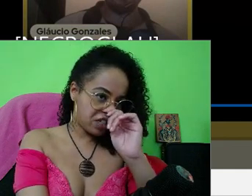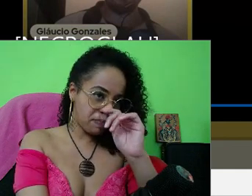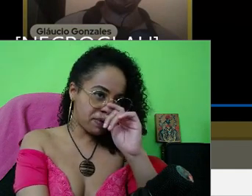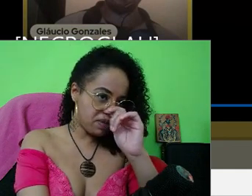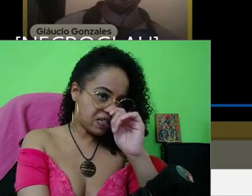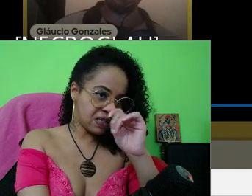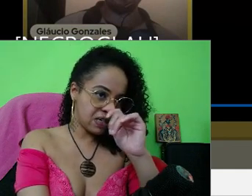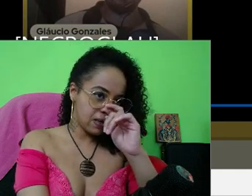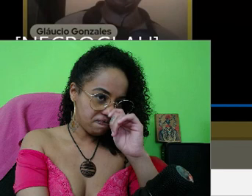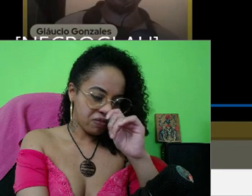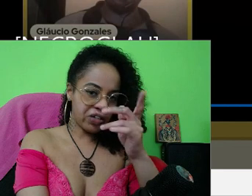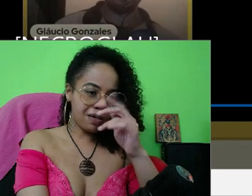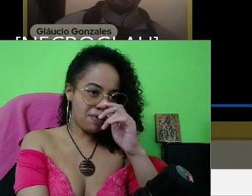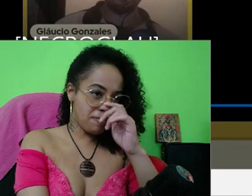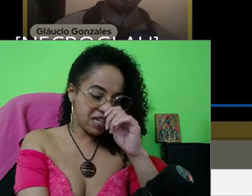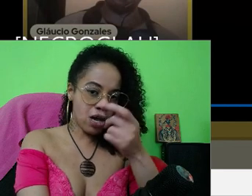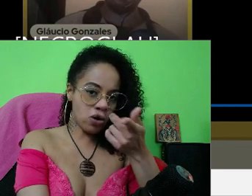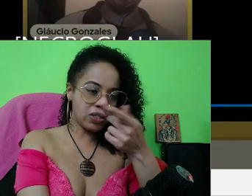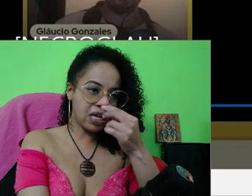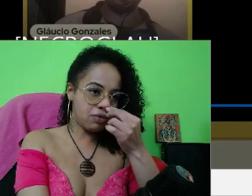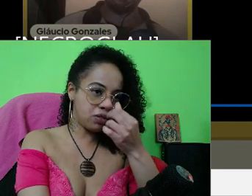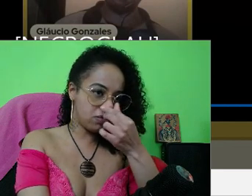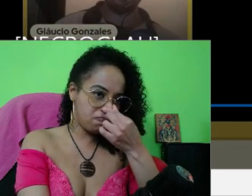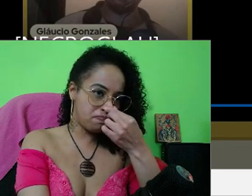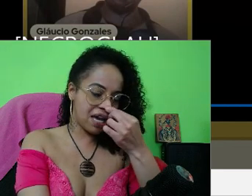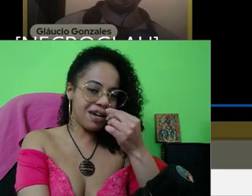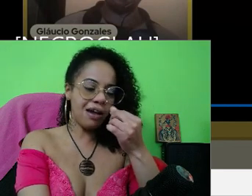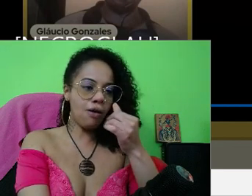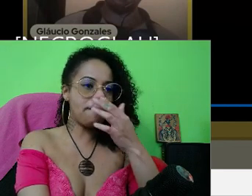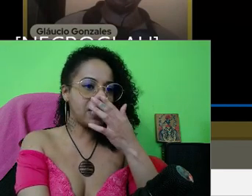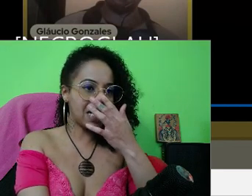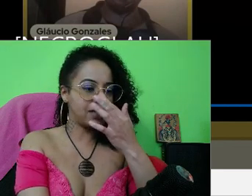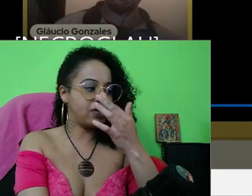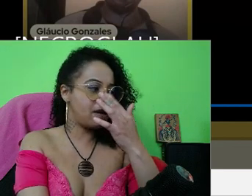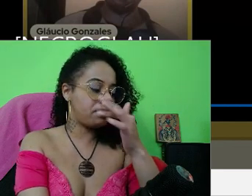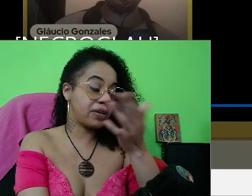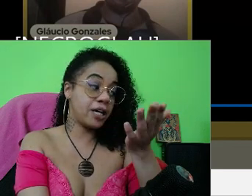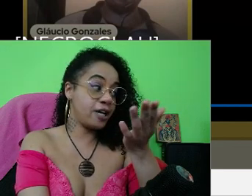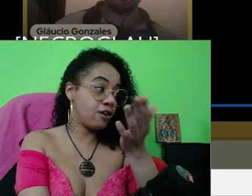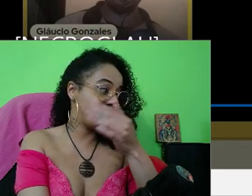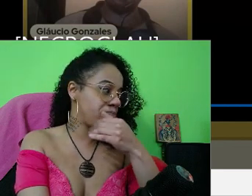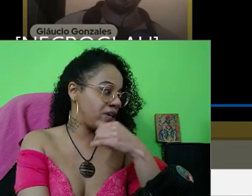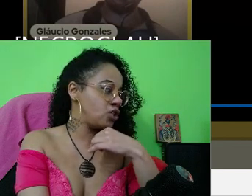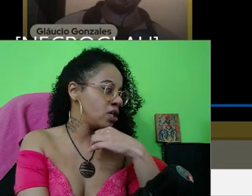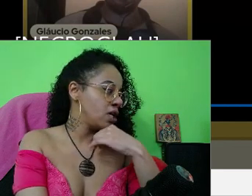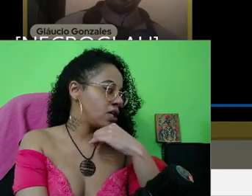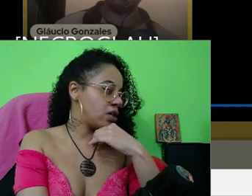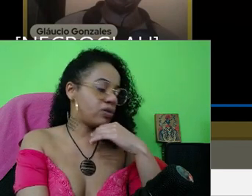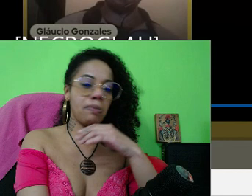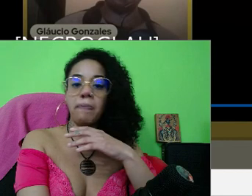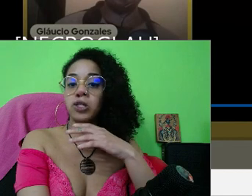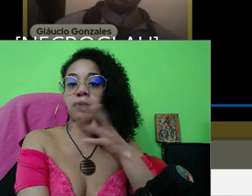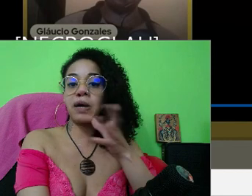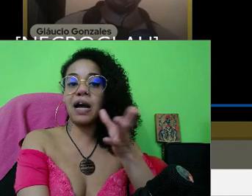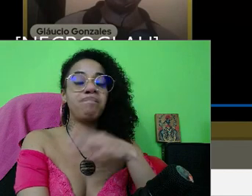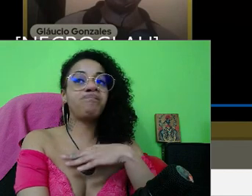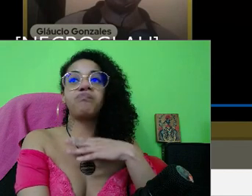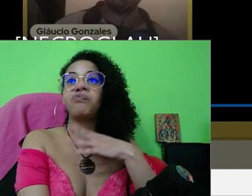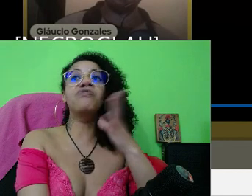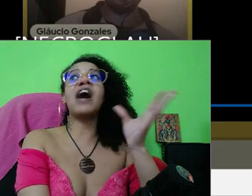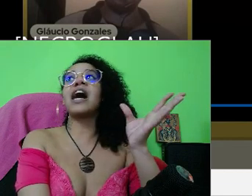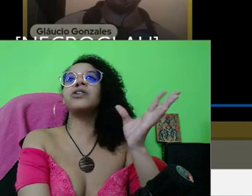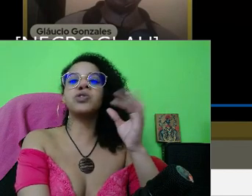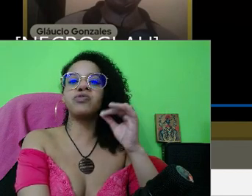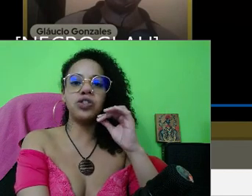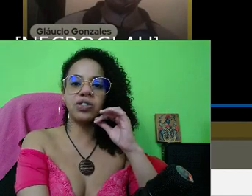fez isso é premissa eu considero isso bem complicado né porque obviamente que eu também posso pegar